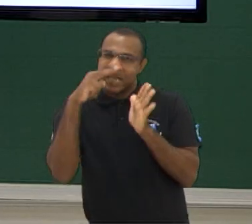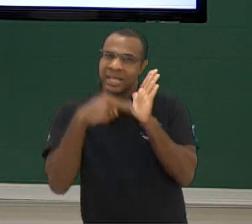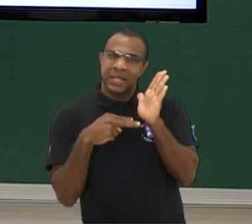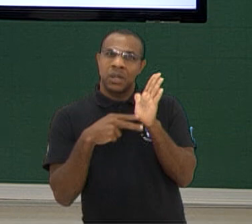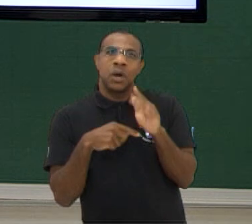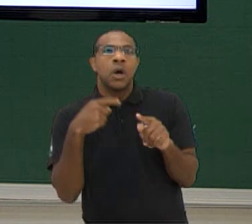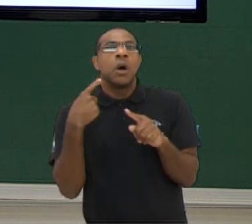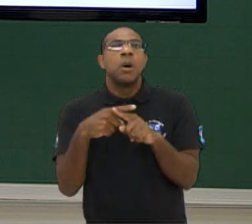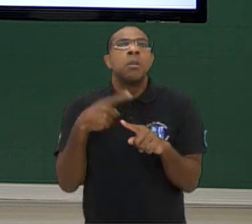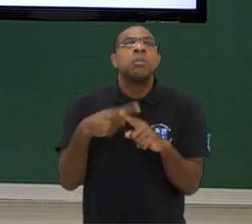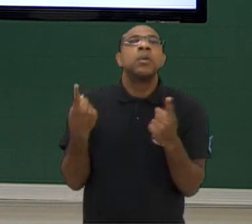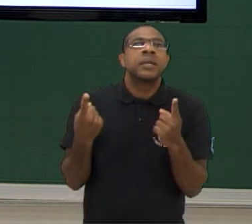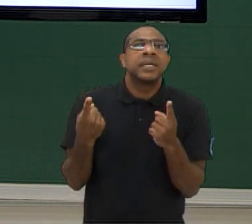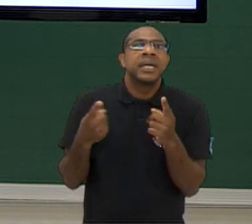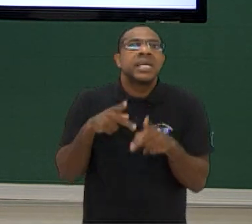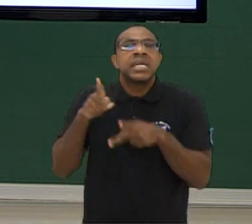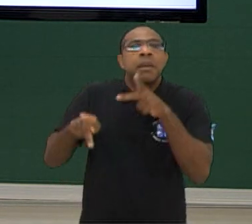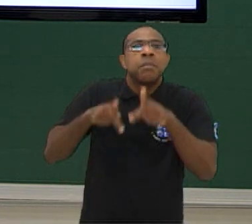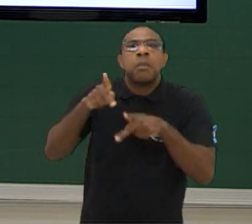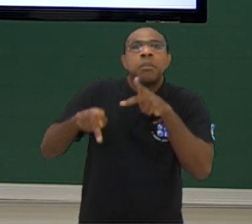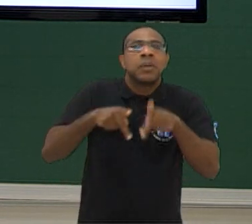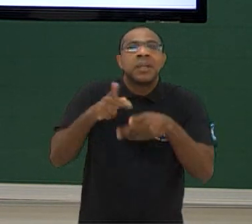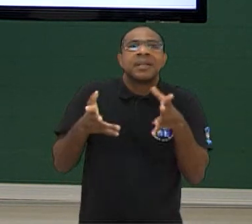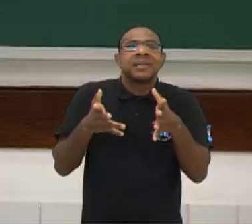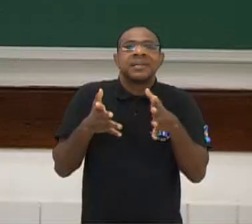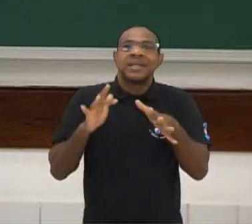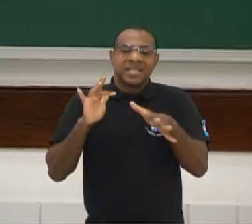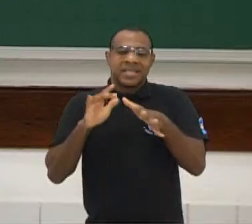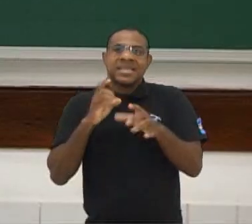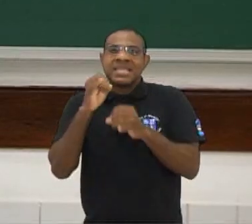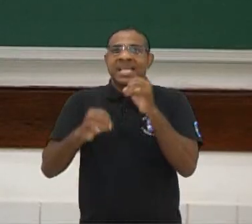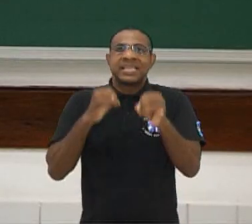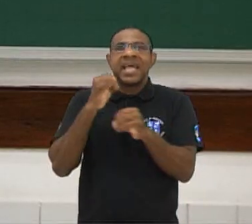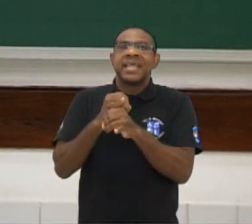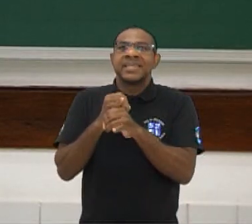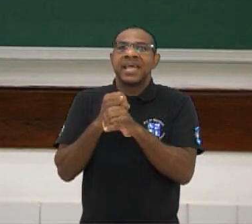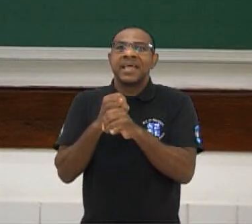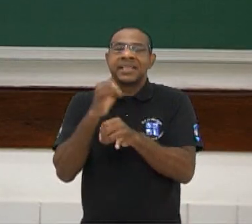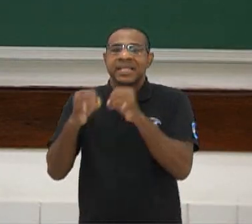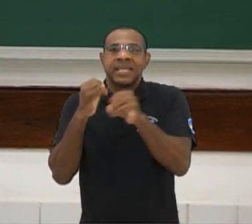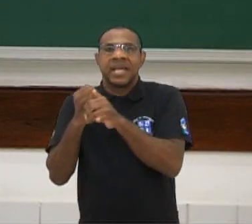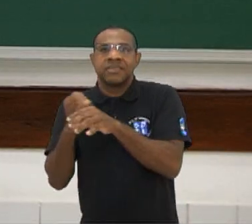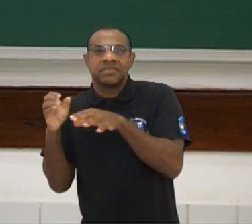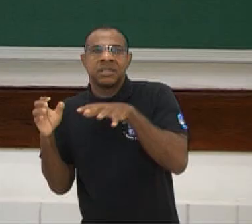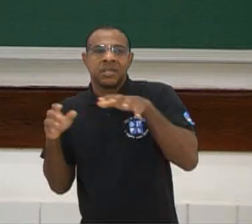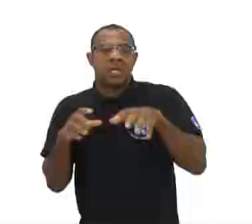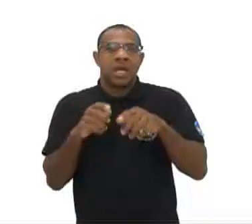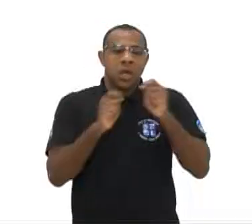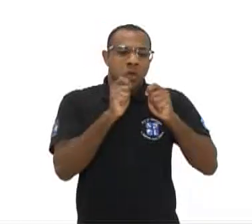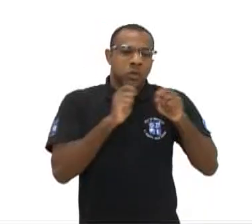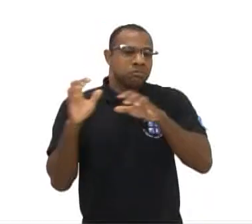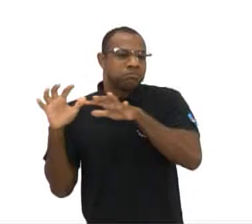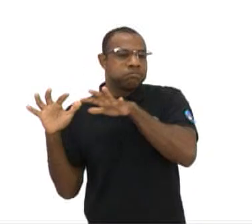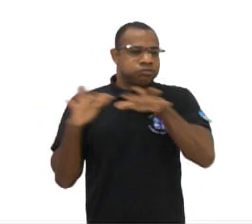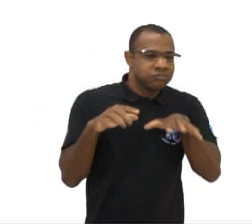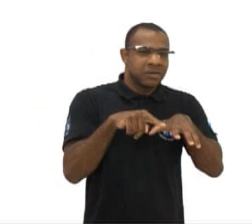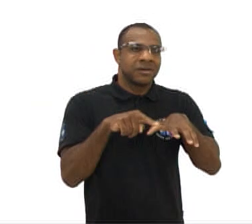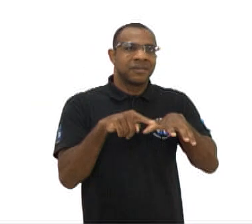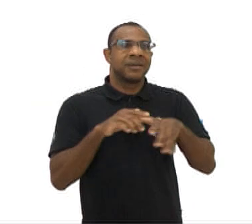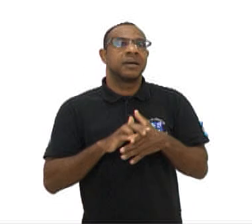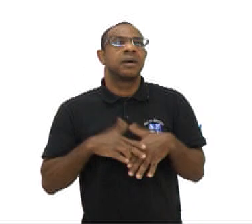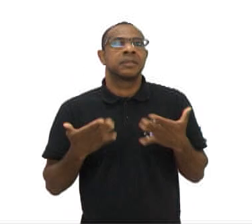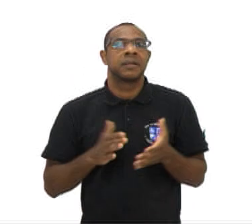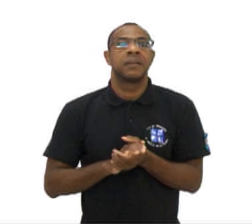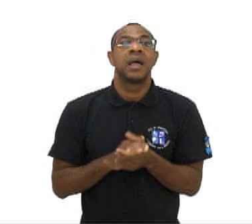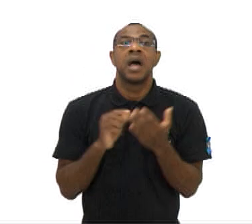que a popularização da internet interferiu no meio jornalístico? Coloquei como resposta para vocês que, de acordo